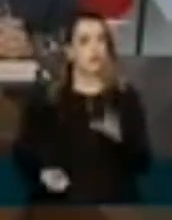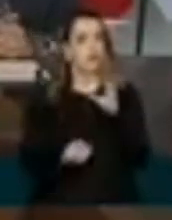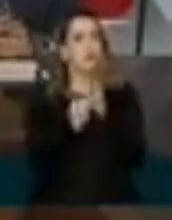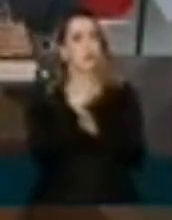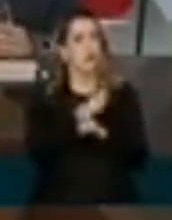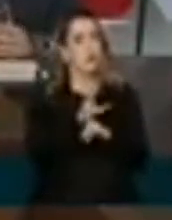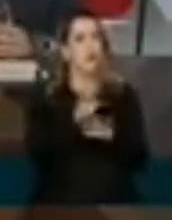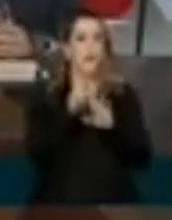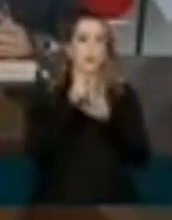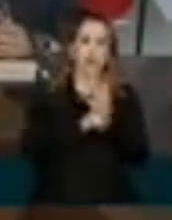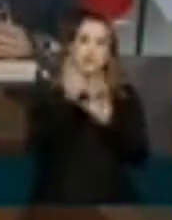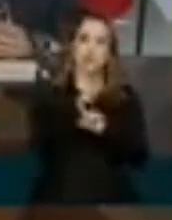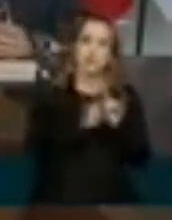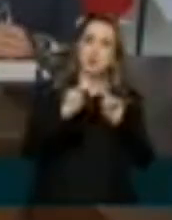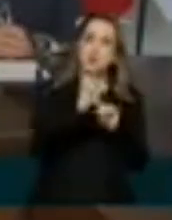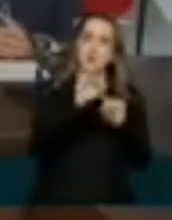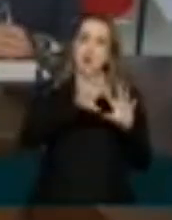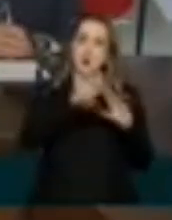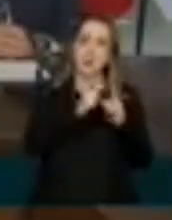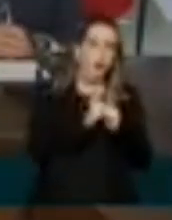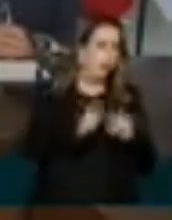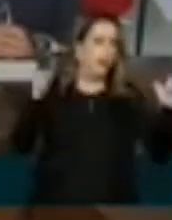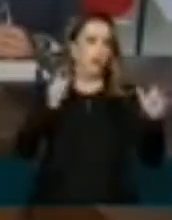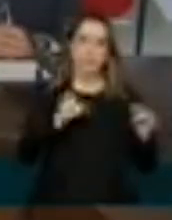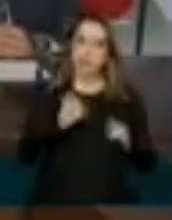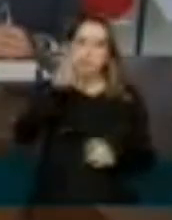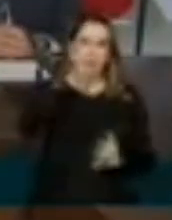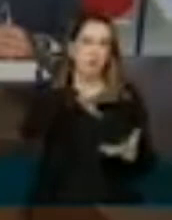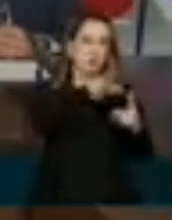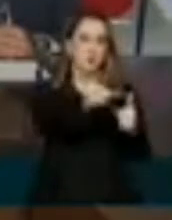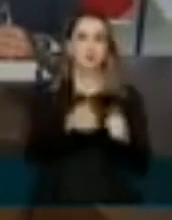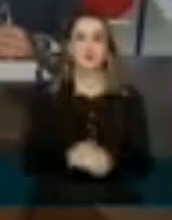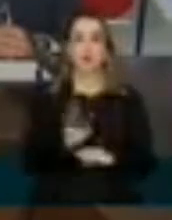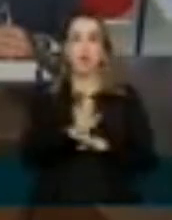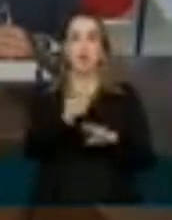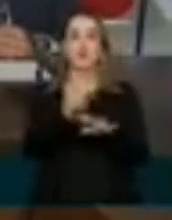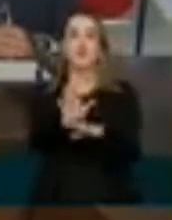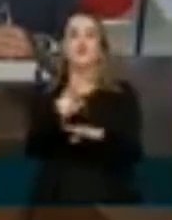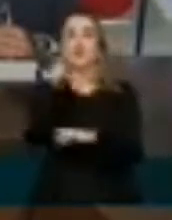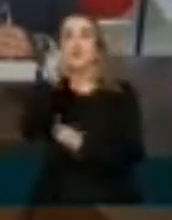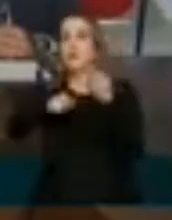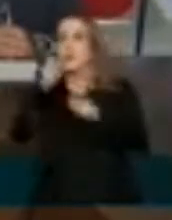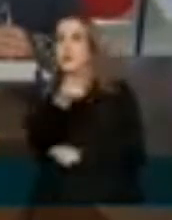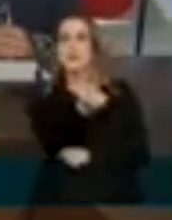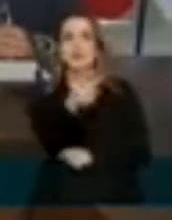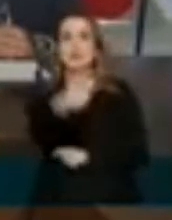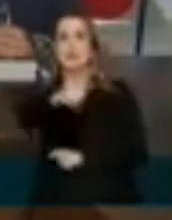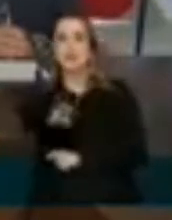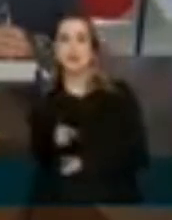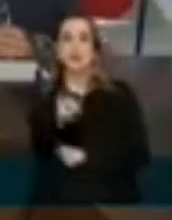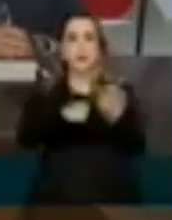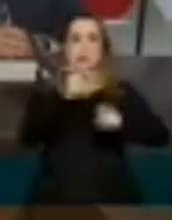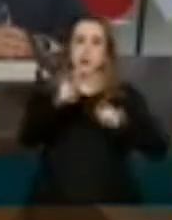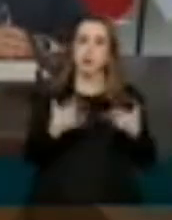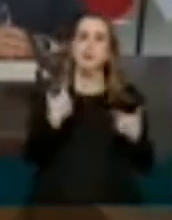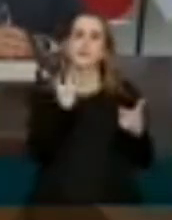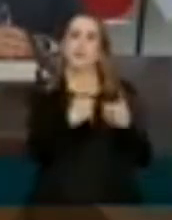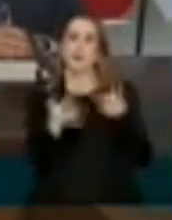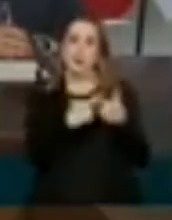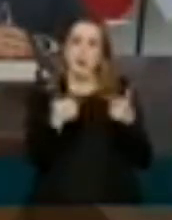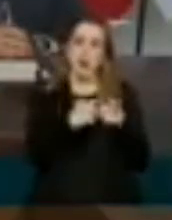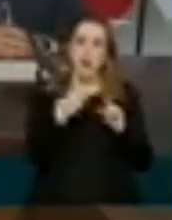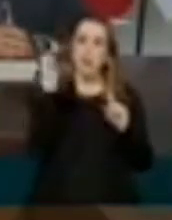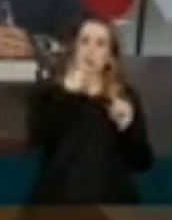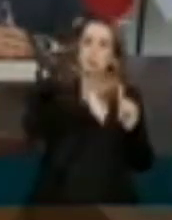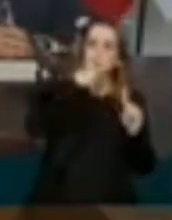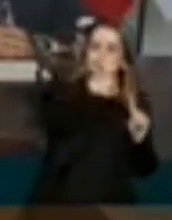programas sociais do mundo, prestando auxílio emergencial a mais de 67 milhões de brasileiros em situação de vulnerabilidade,